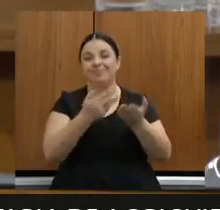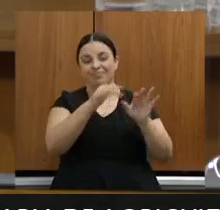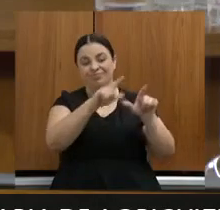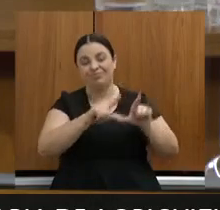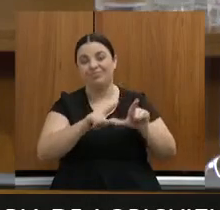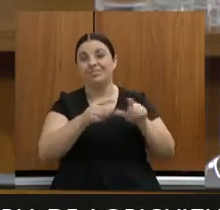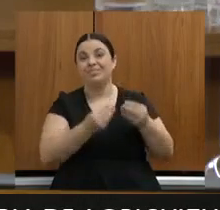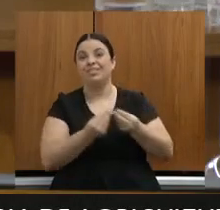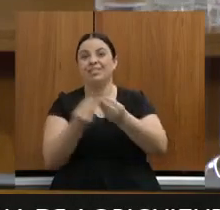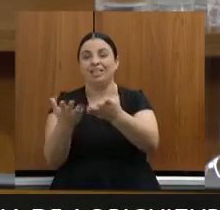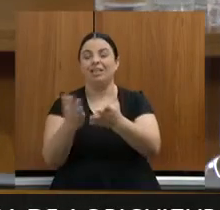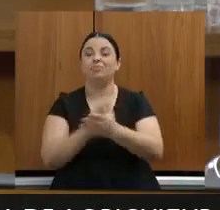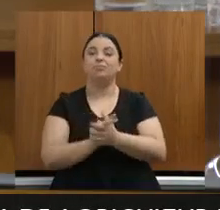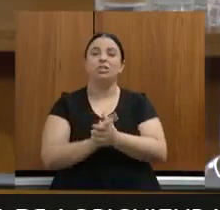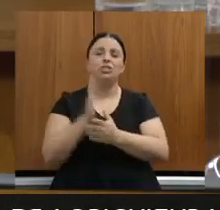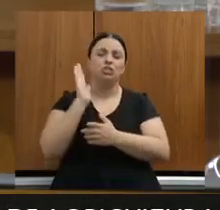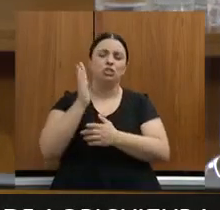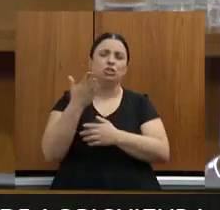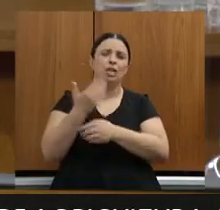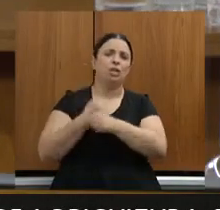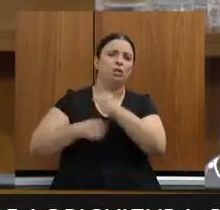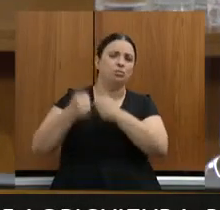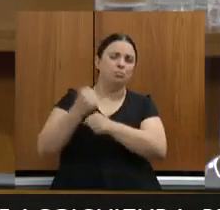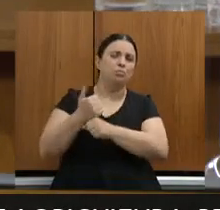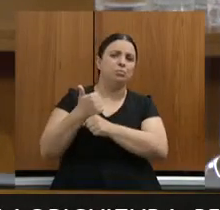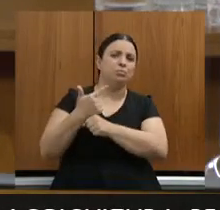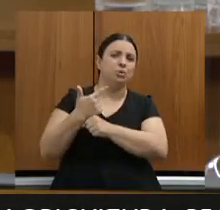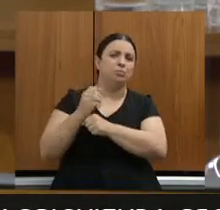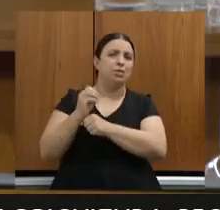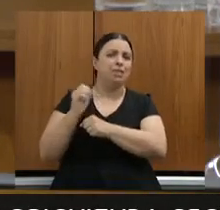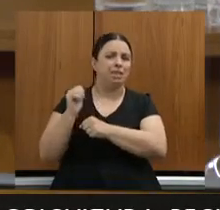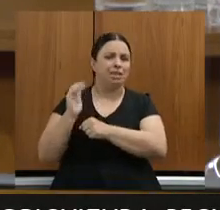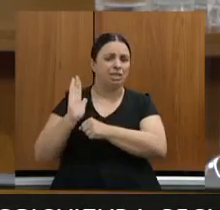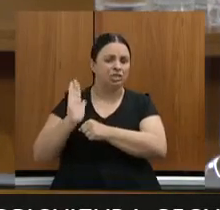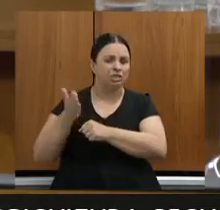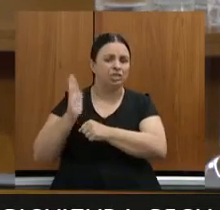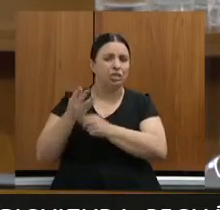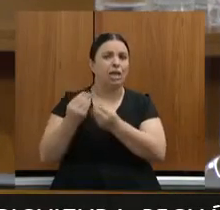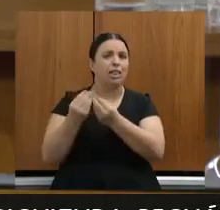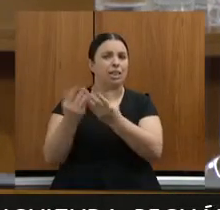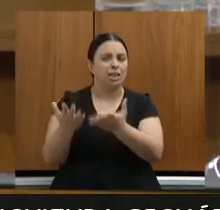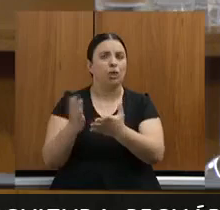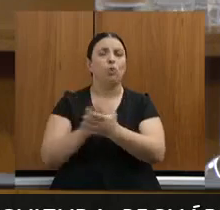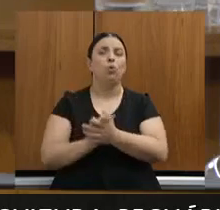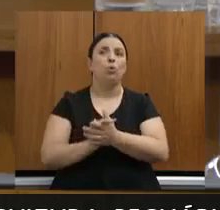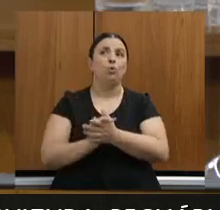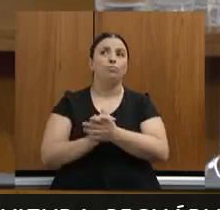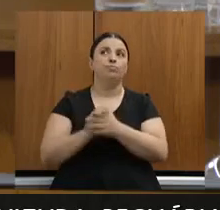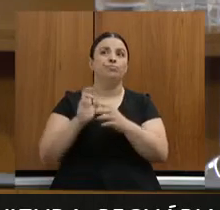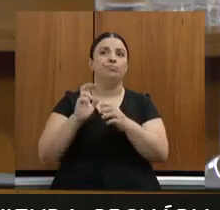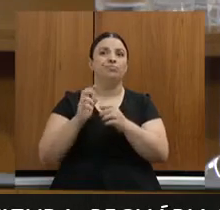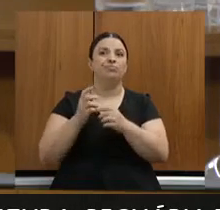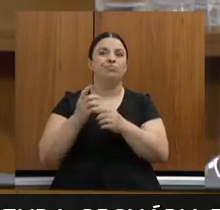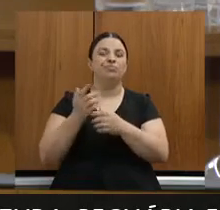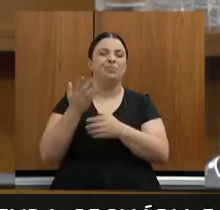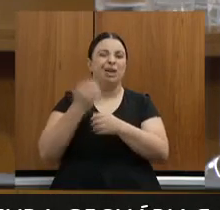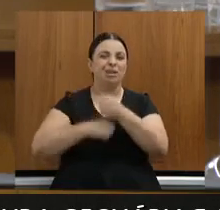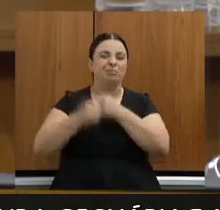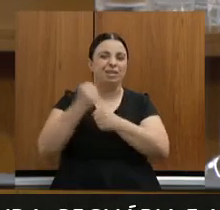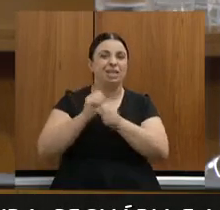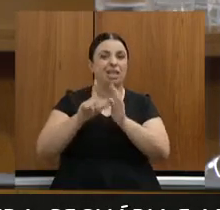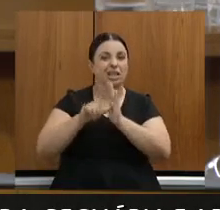entregamos 1010 em 2020 por causa da pandemia que atrasou um pouco os trabalhos 791